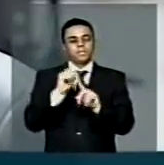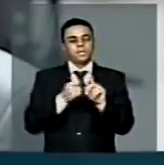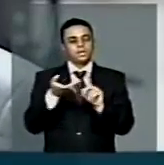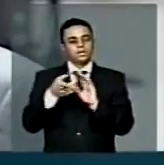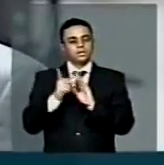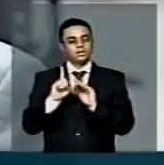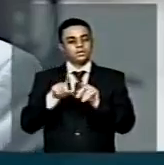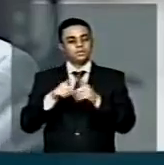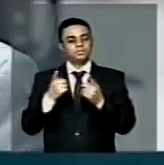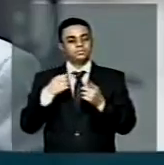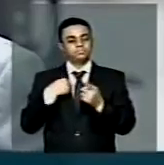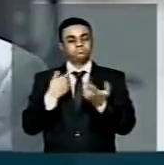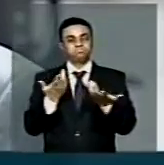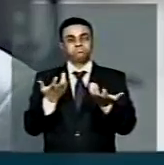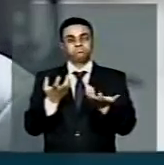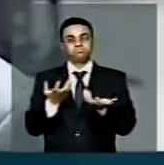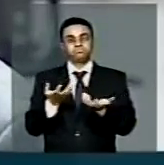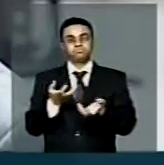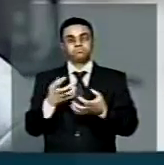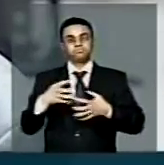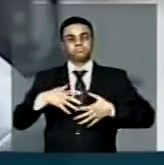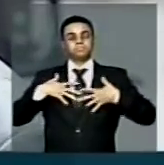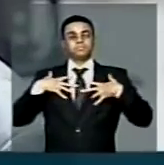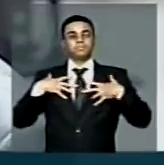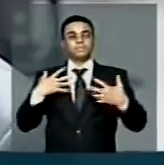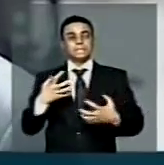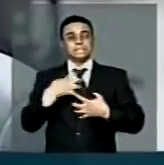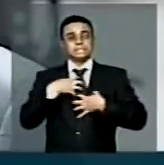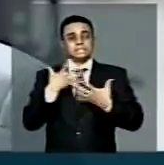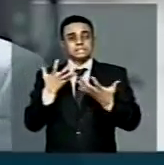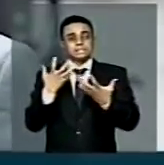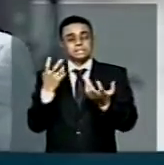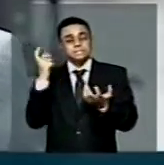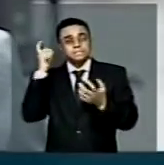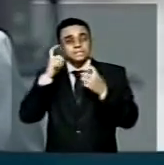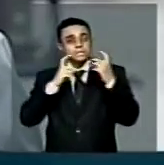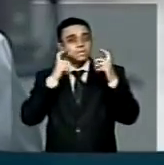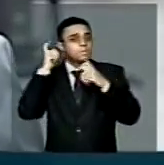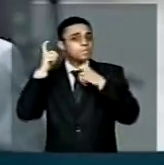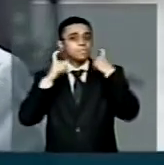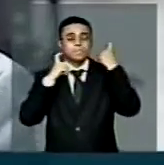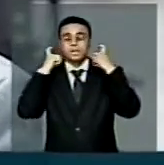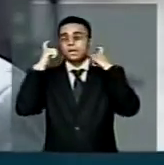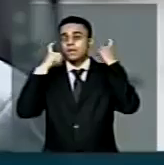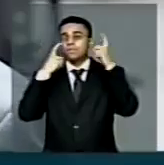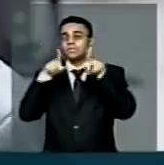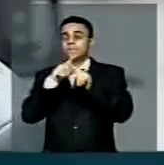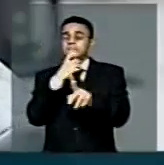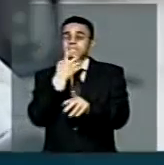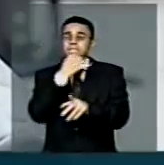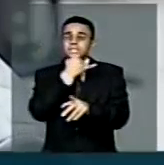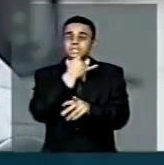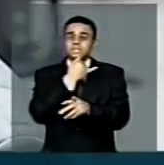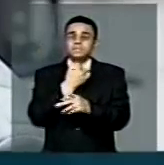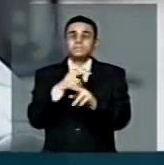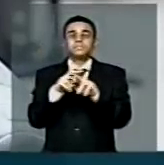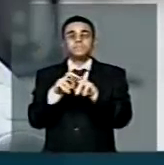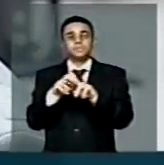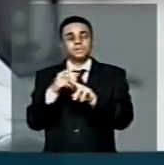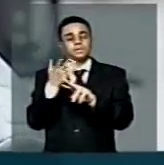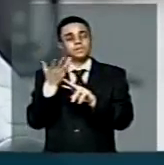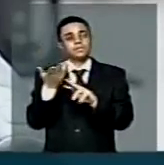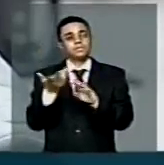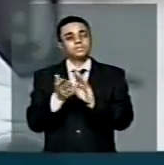E, no entanto, estou perplexo, estou preocupado, estou triste em